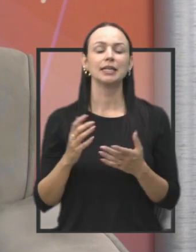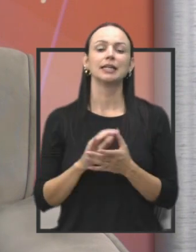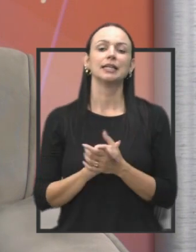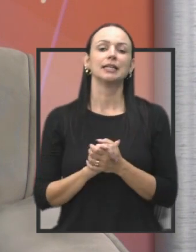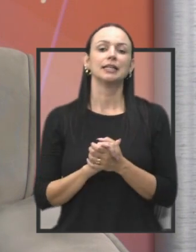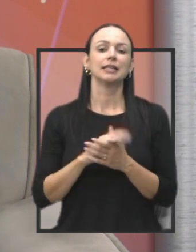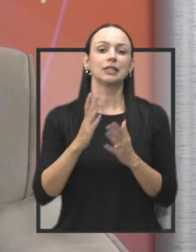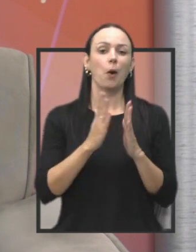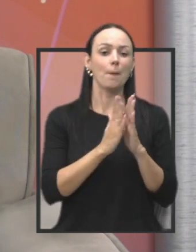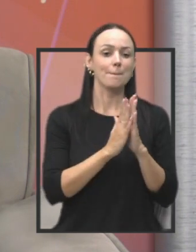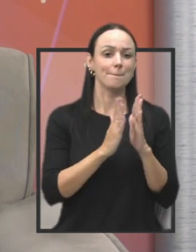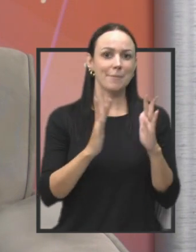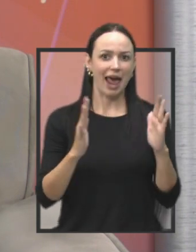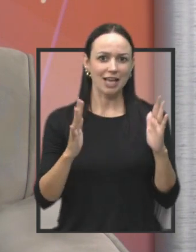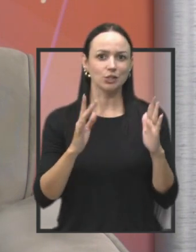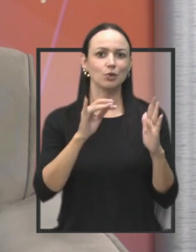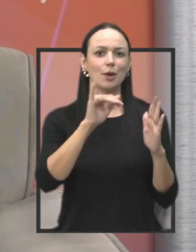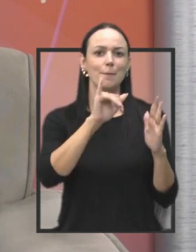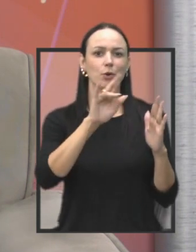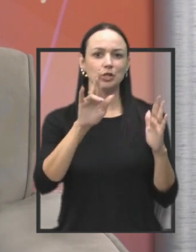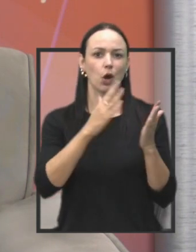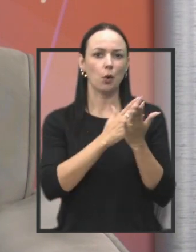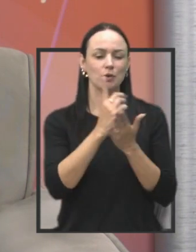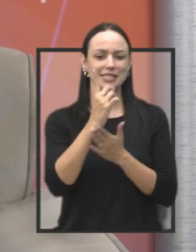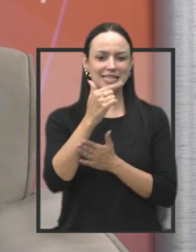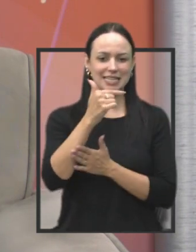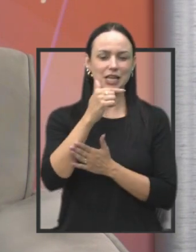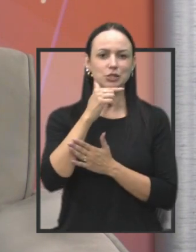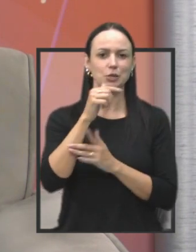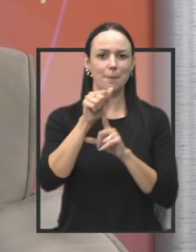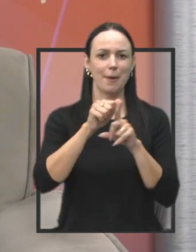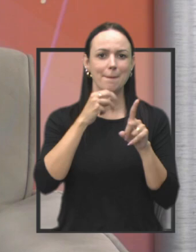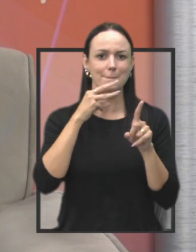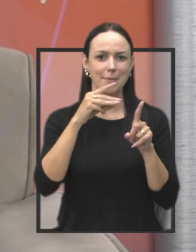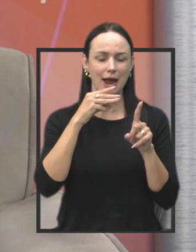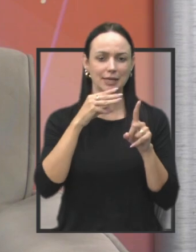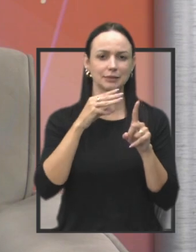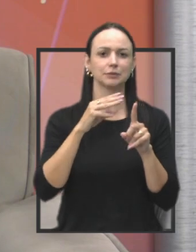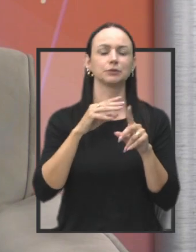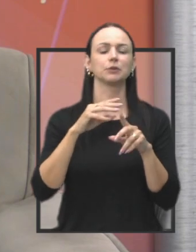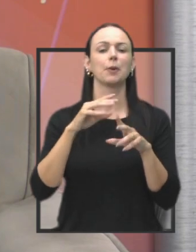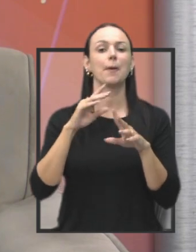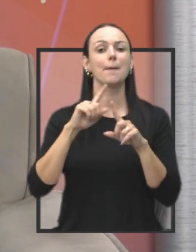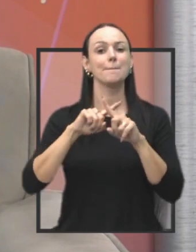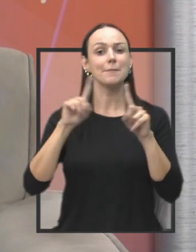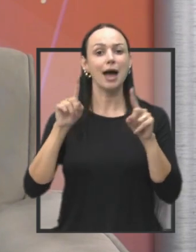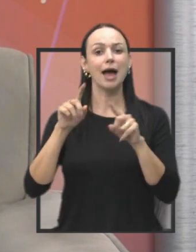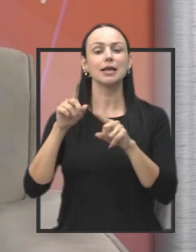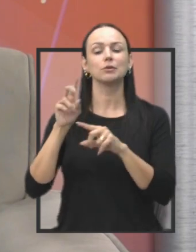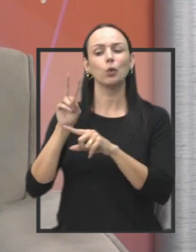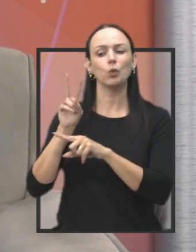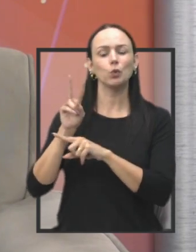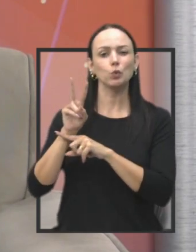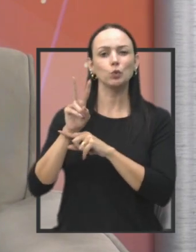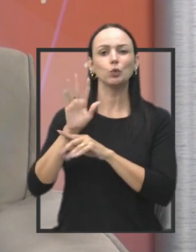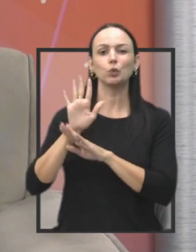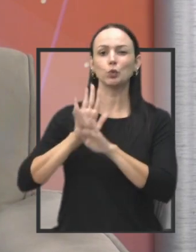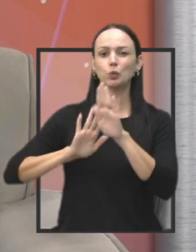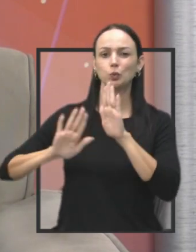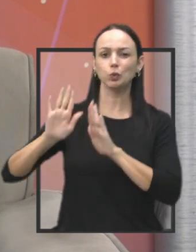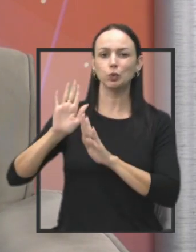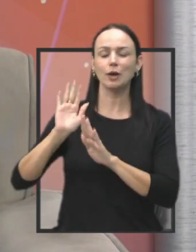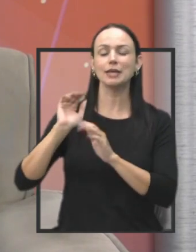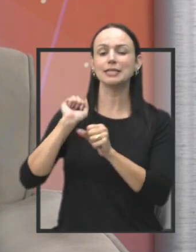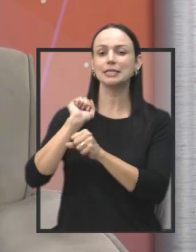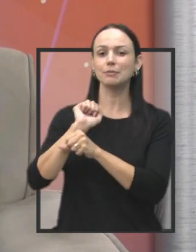apesar do prazo ter começado 17 de março, cautelarmente, por conservadorismo, é conveniente esperar o 1º de abril